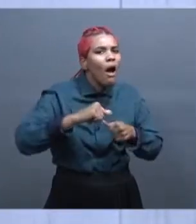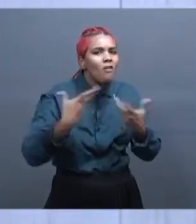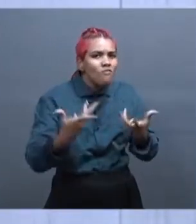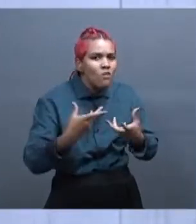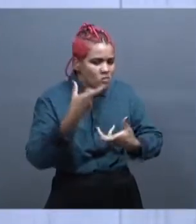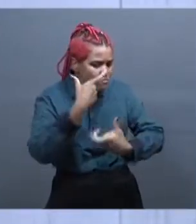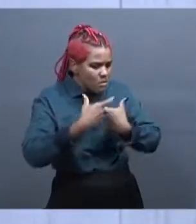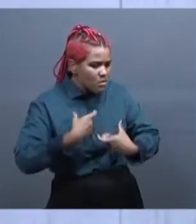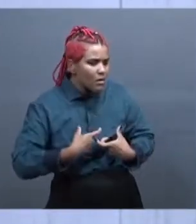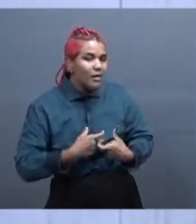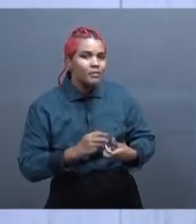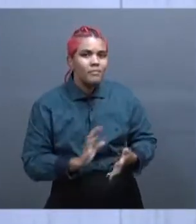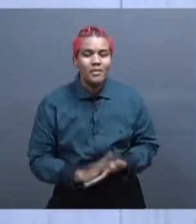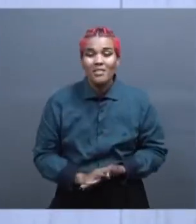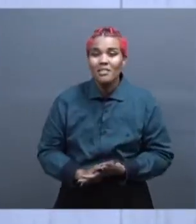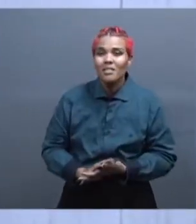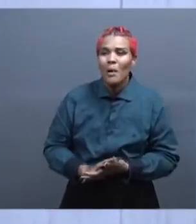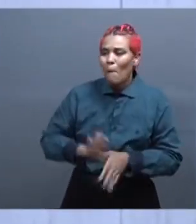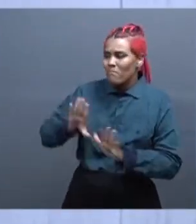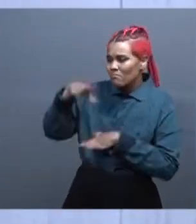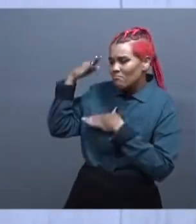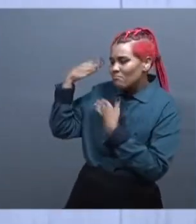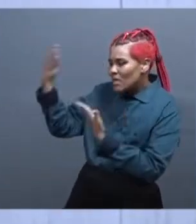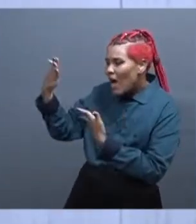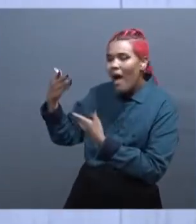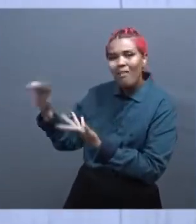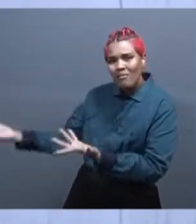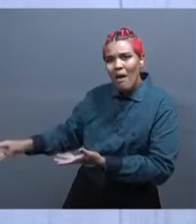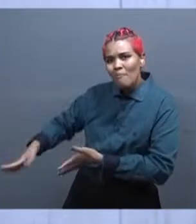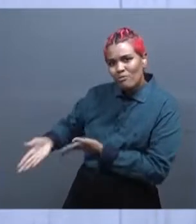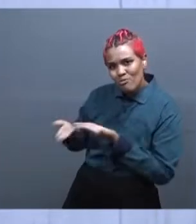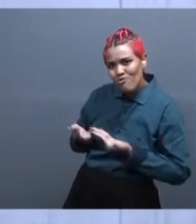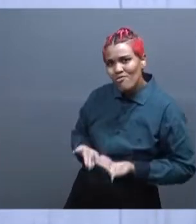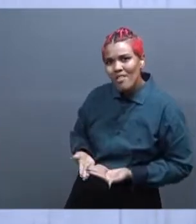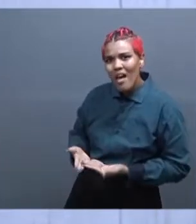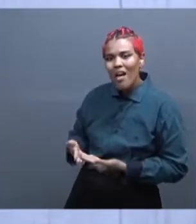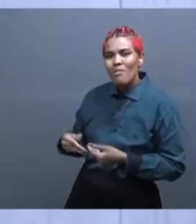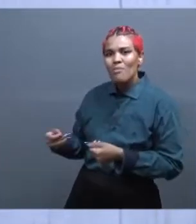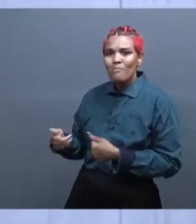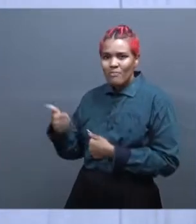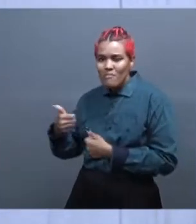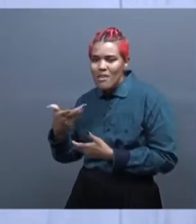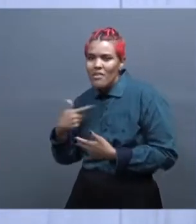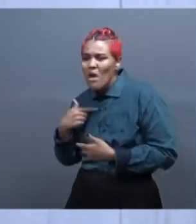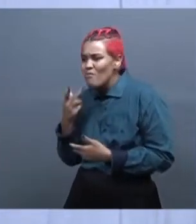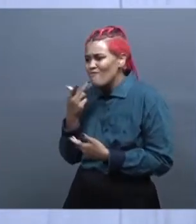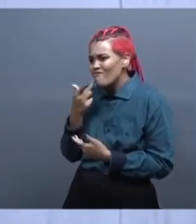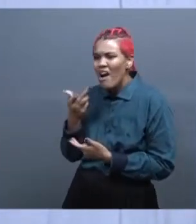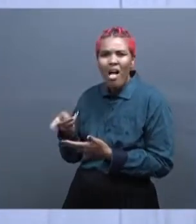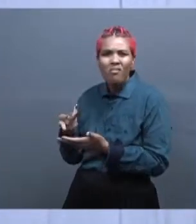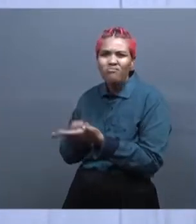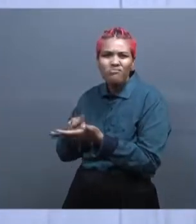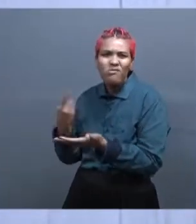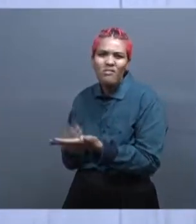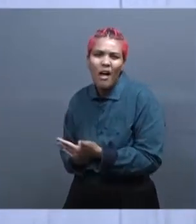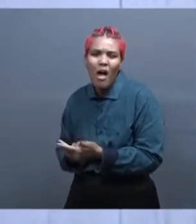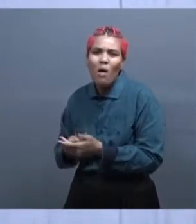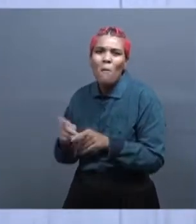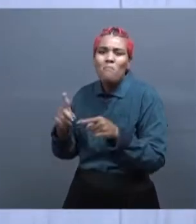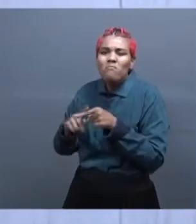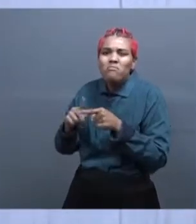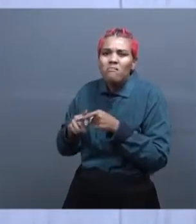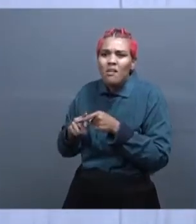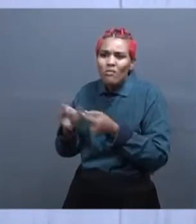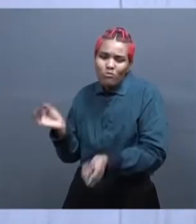obrigada pelo convite primeiro eu não costumo falar em um significado da tatuagem principalmente no